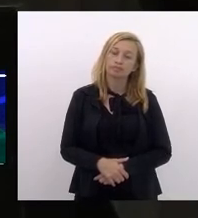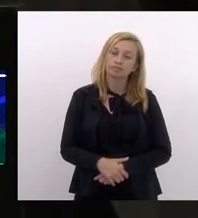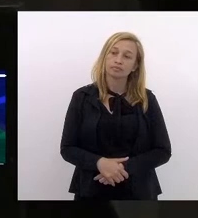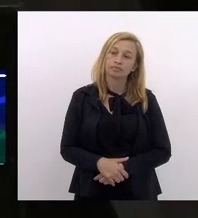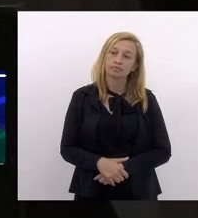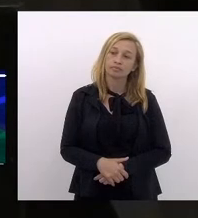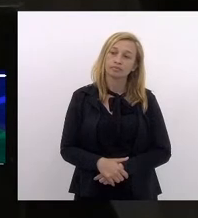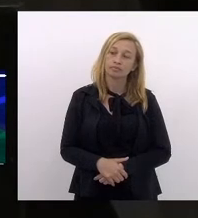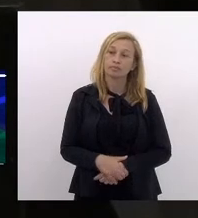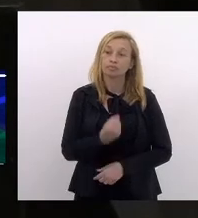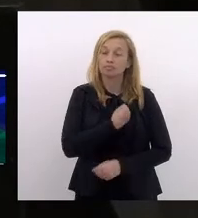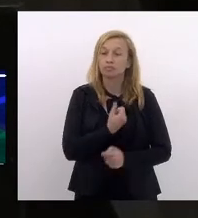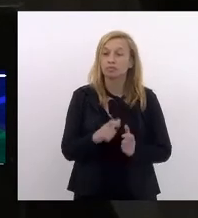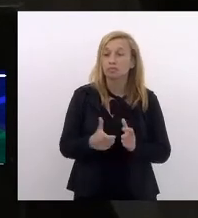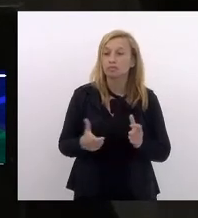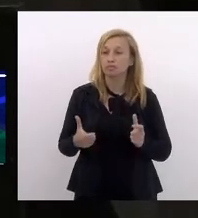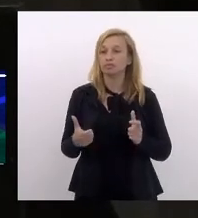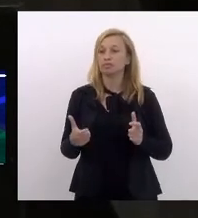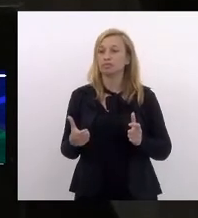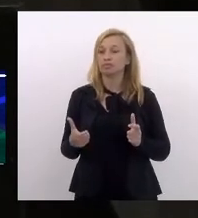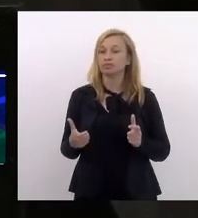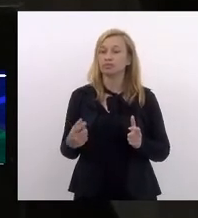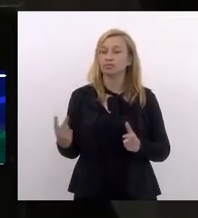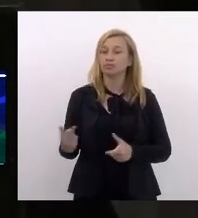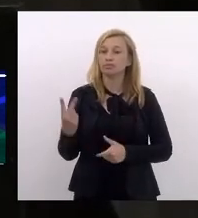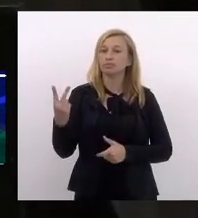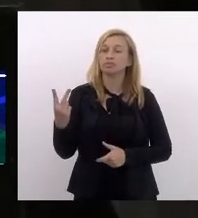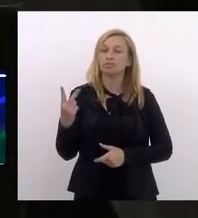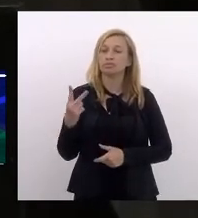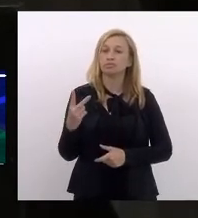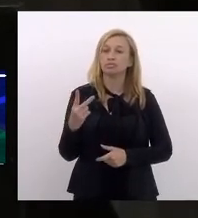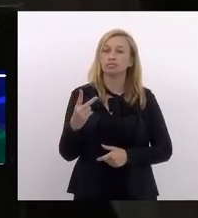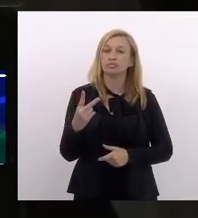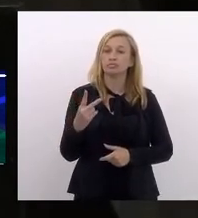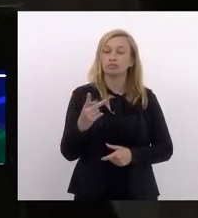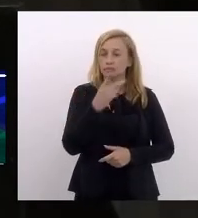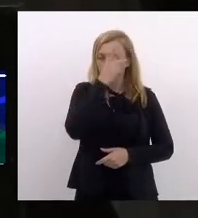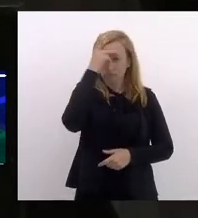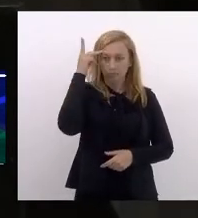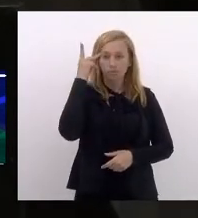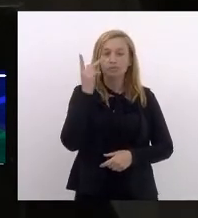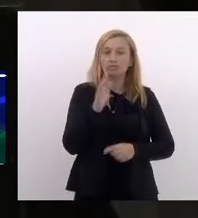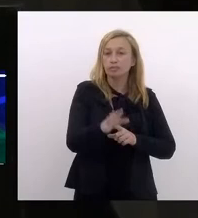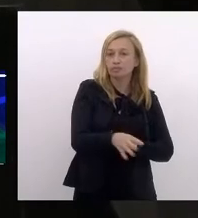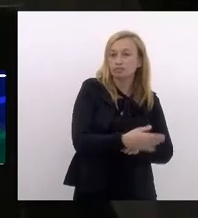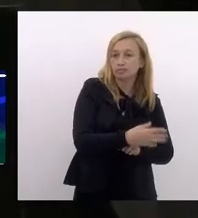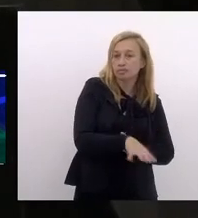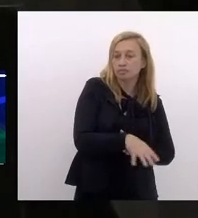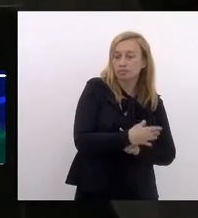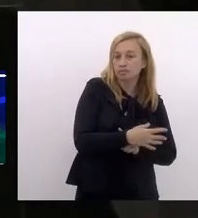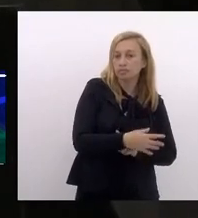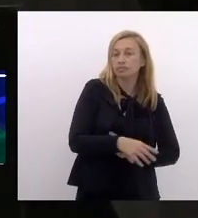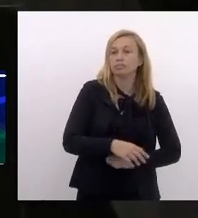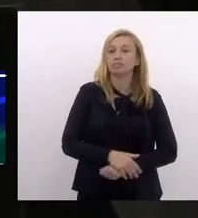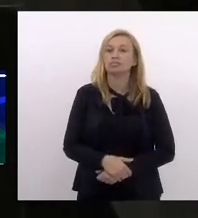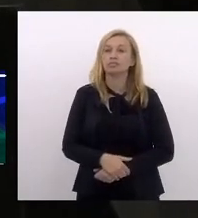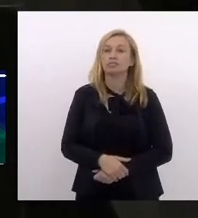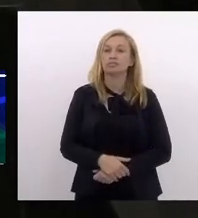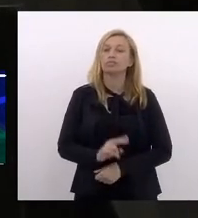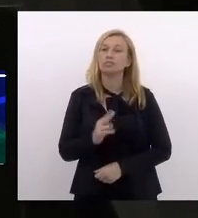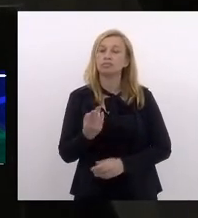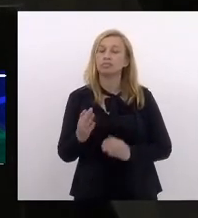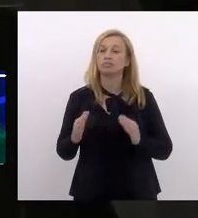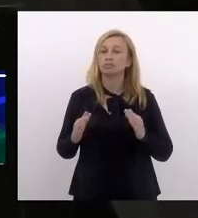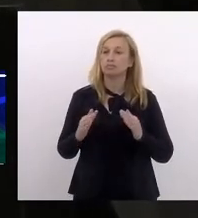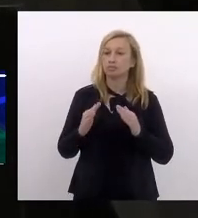gigantesco aumento ao consumidor final, seja o taxista, seja o morador